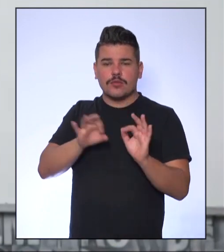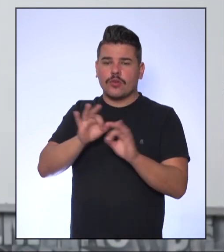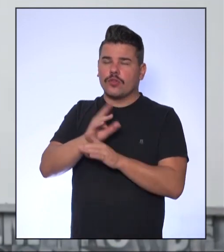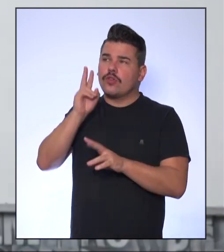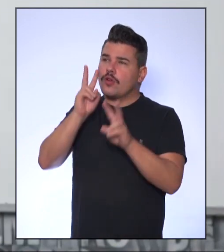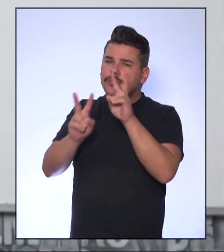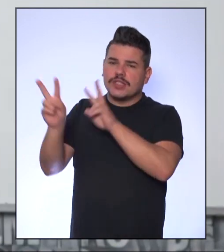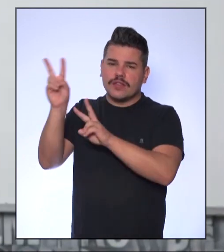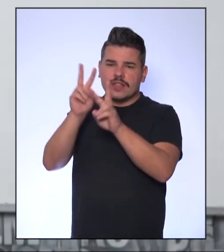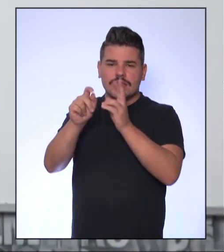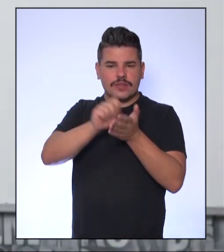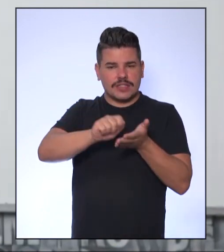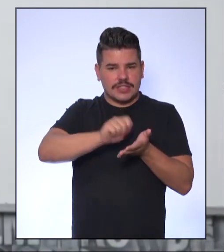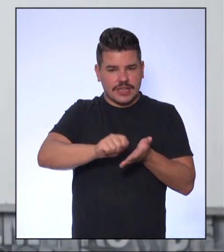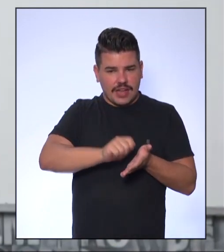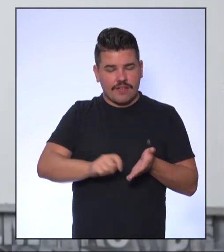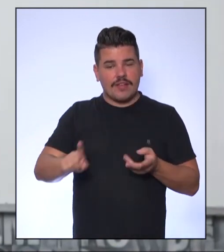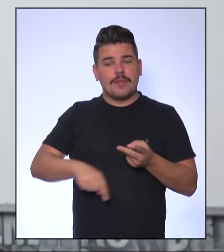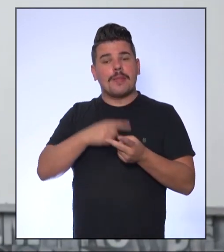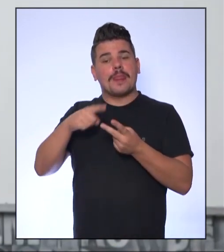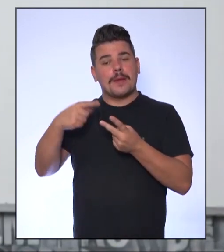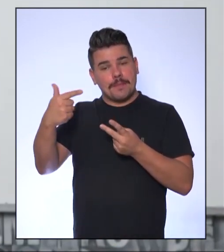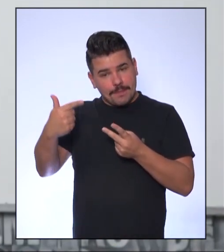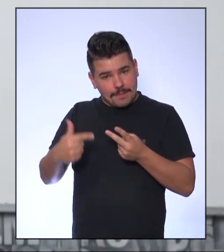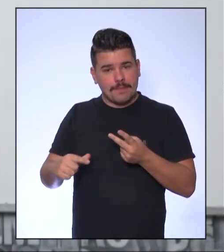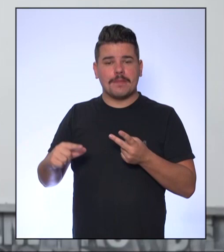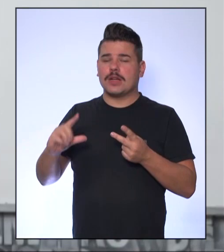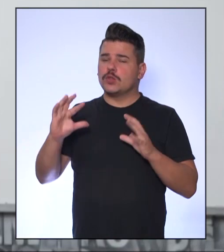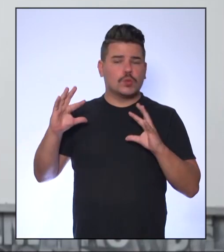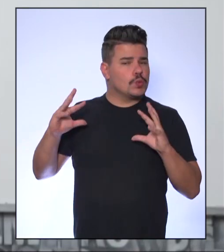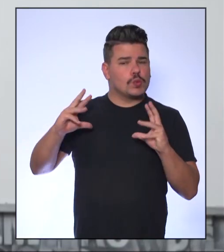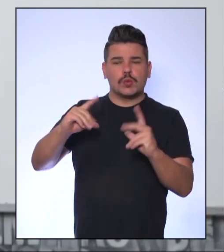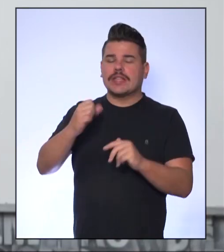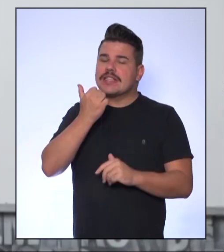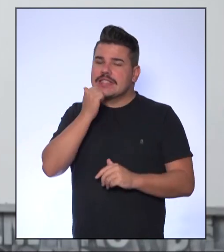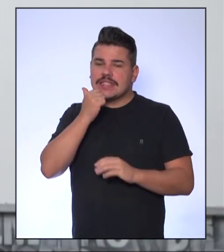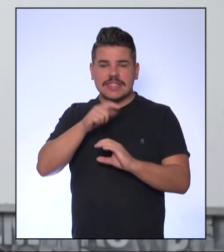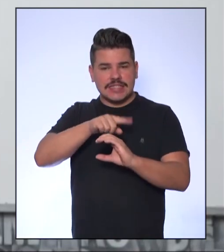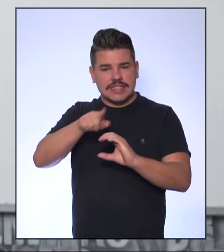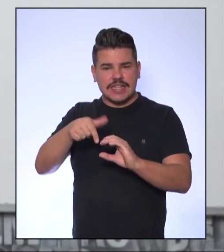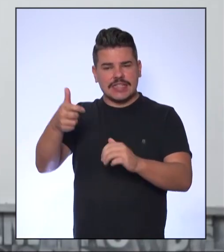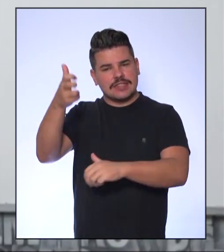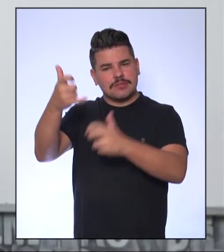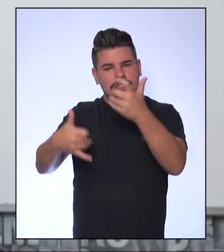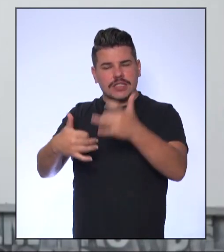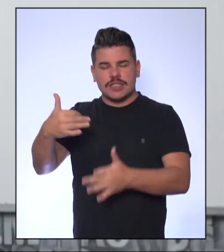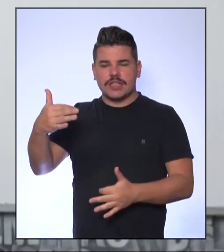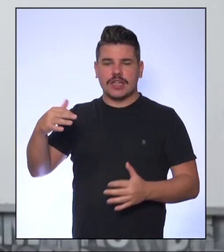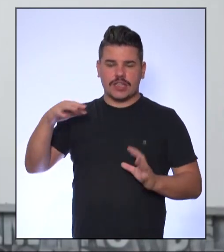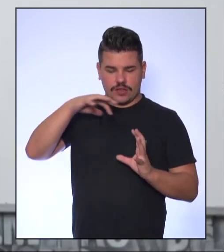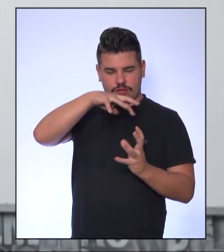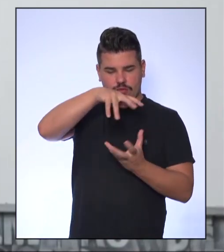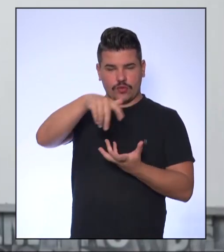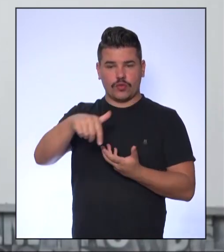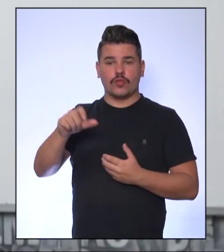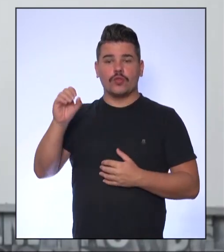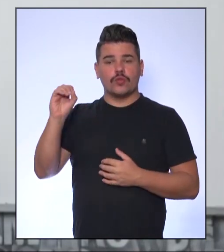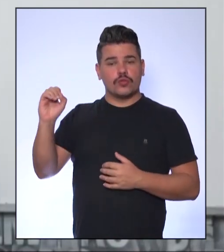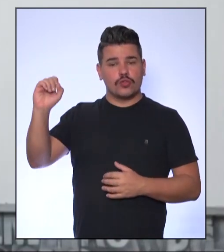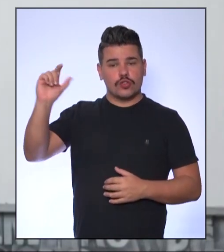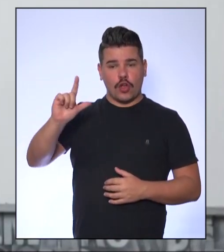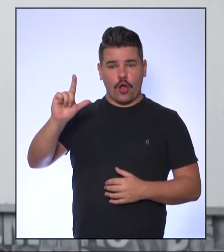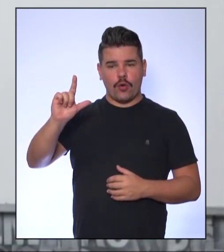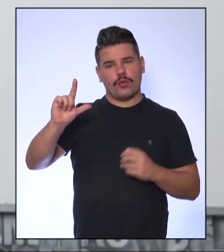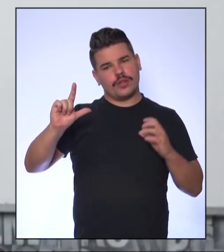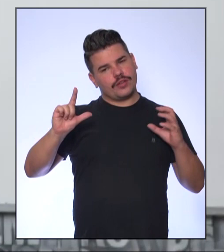eu consigo explicar que o Sol está no centro e tudo gira ao seu redor. Sabendo disso, nós temos aqui o processo de